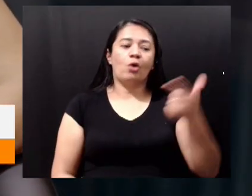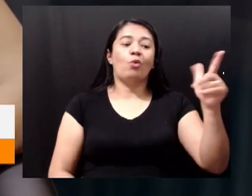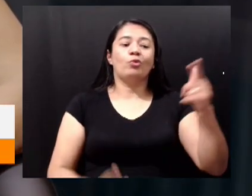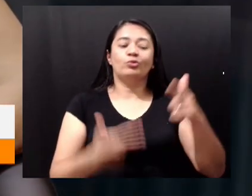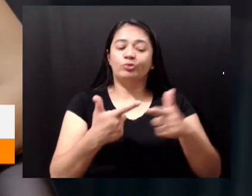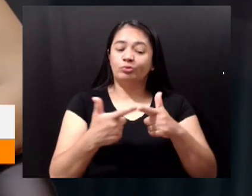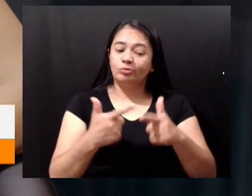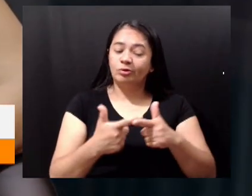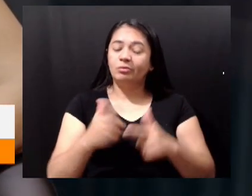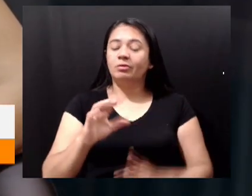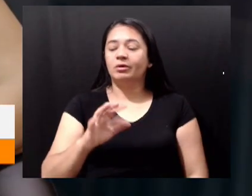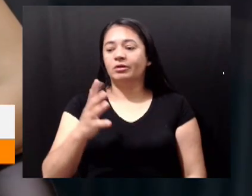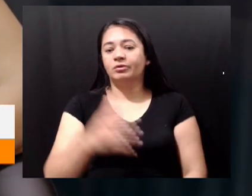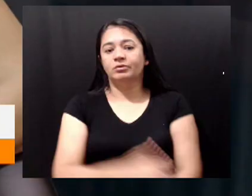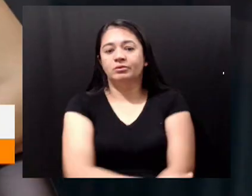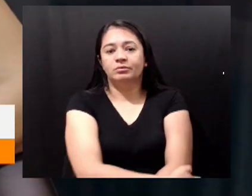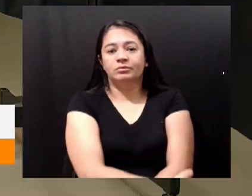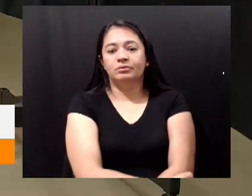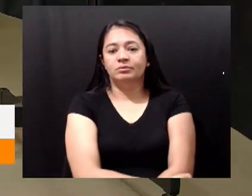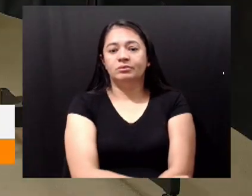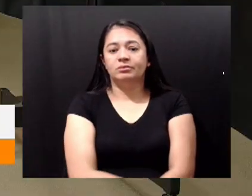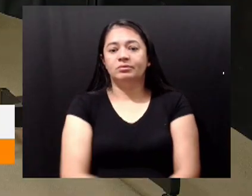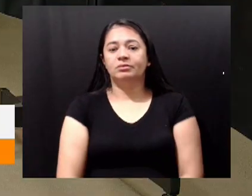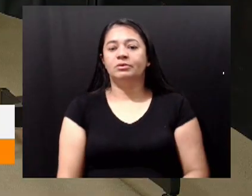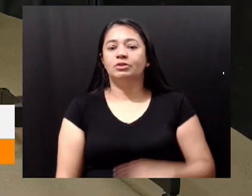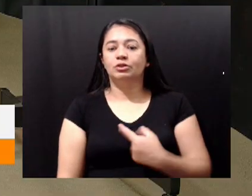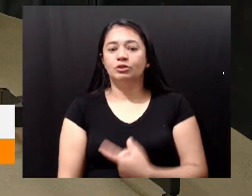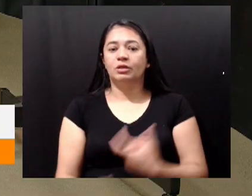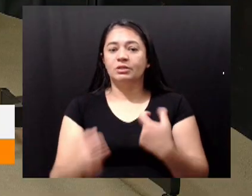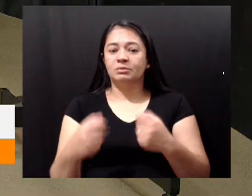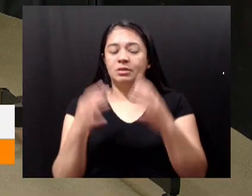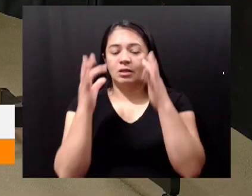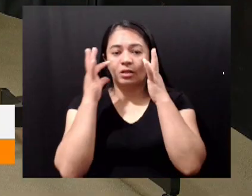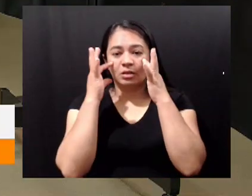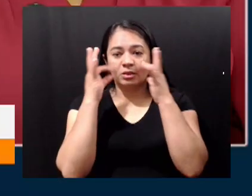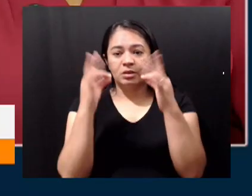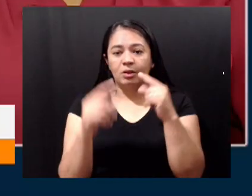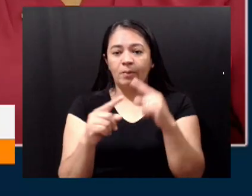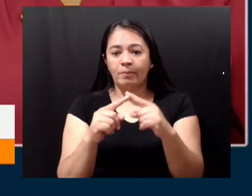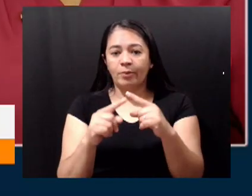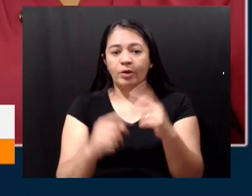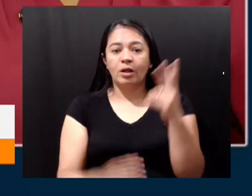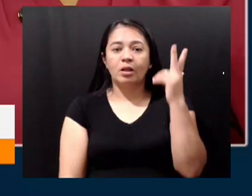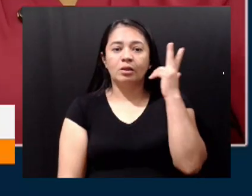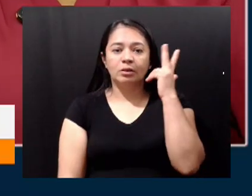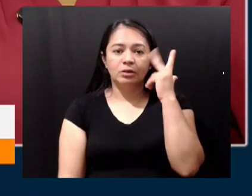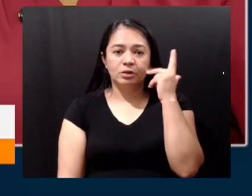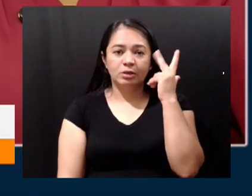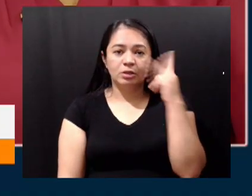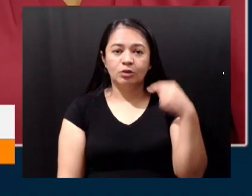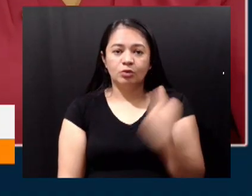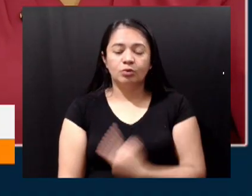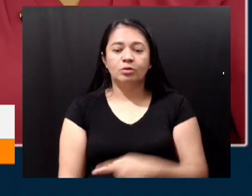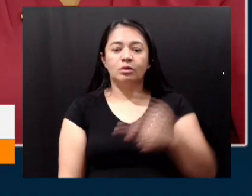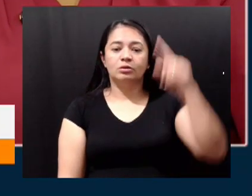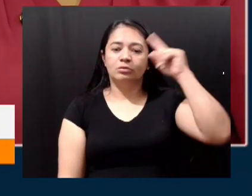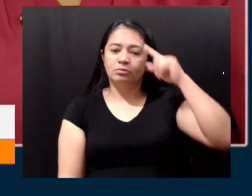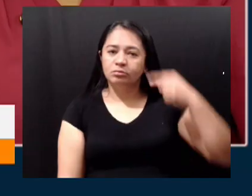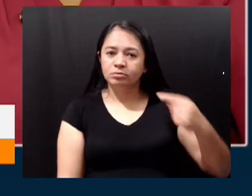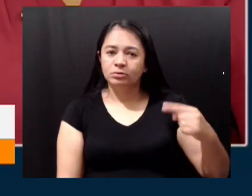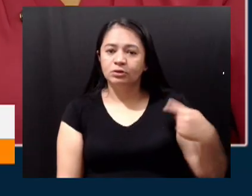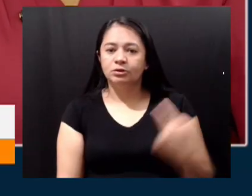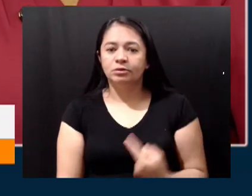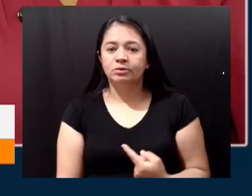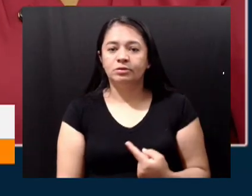ela, né. Exatamente, a gente precisa ficar atento com isso, porque é algo natural, algo do nosso dia a dia e que a gente acha que não tem problema